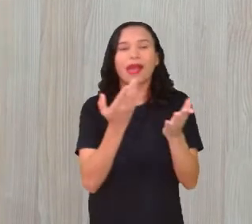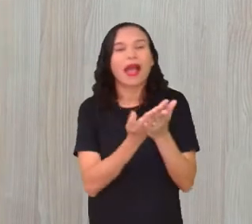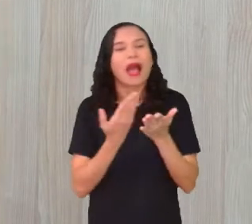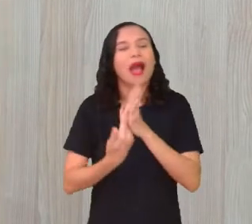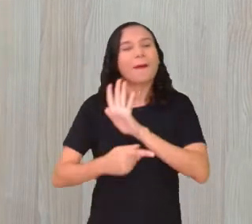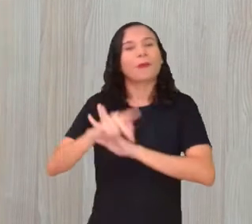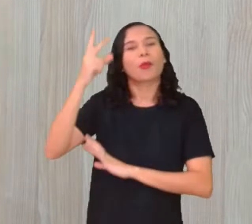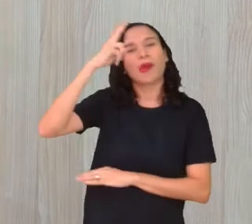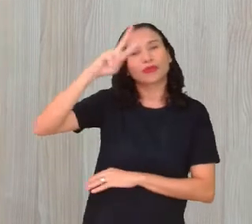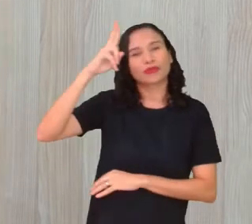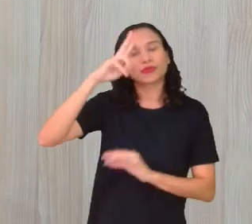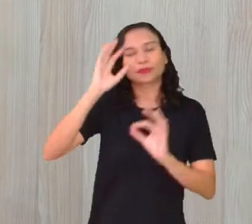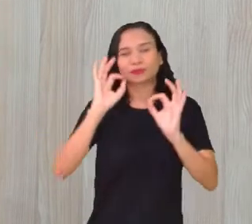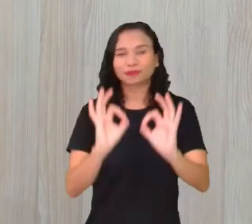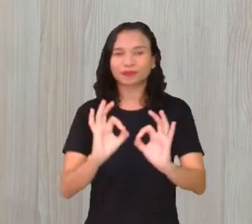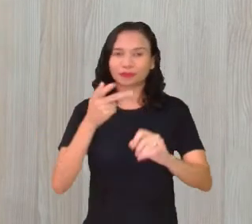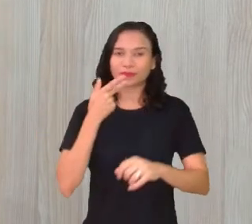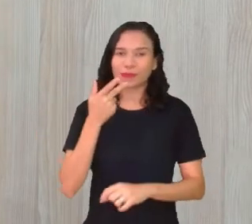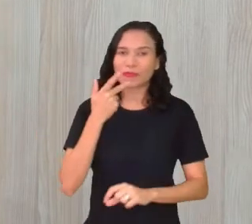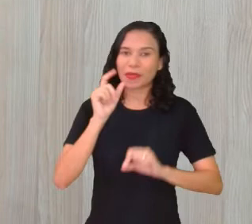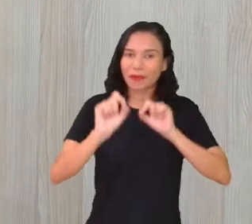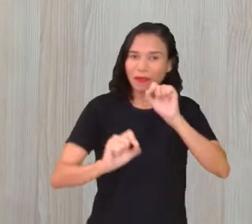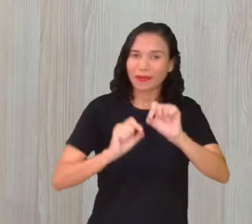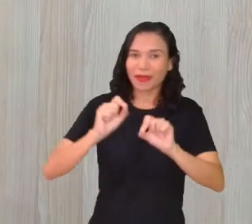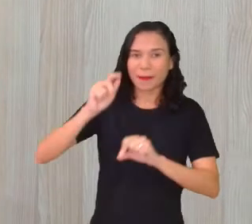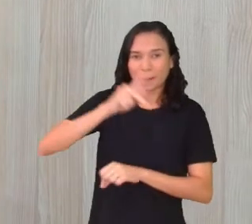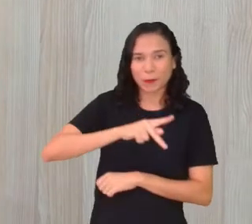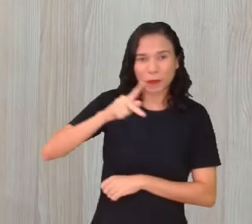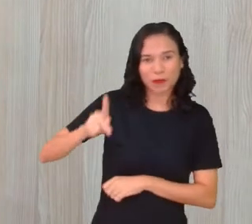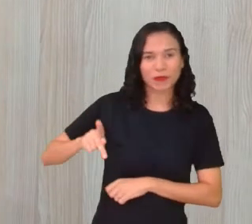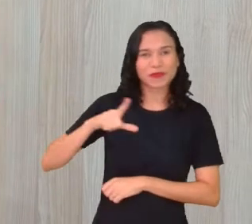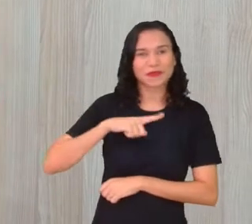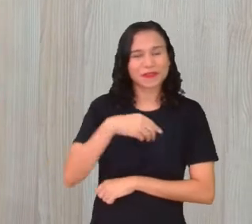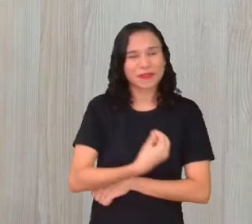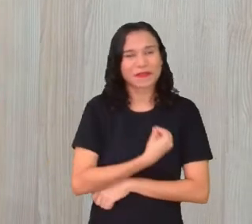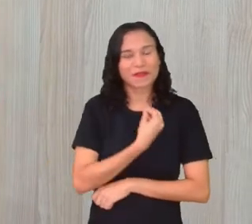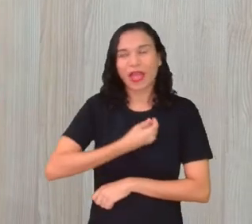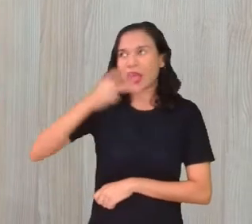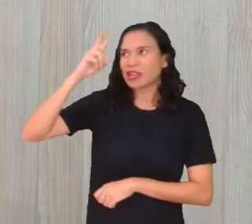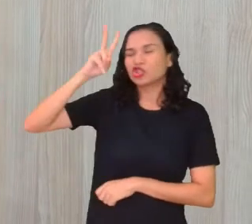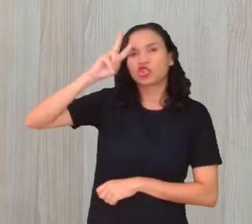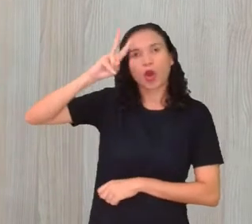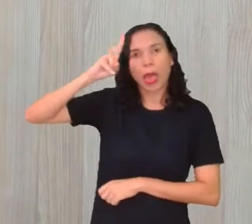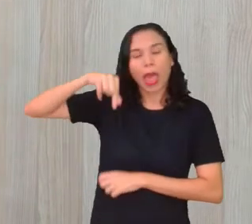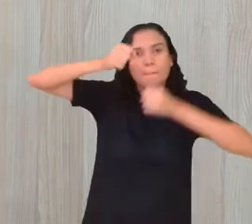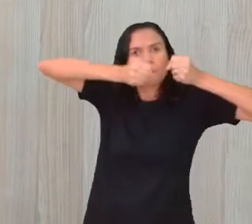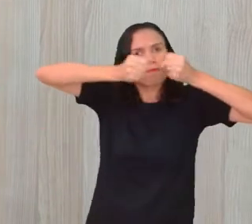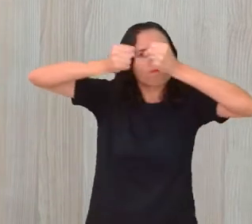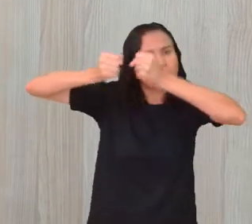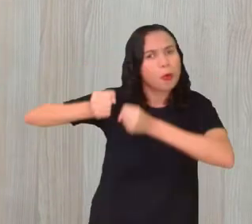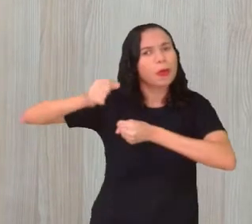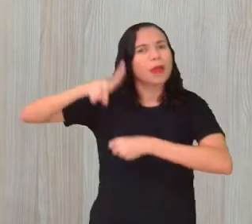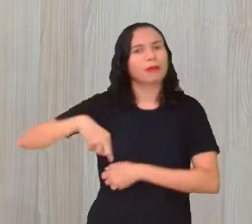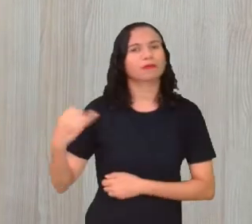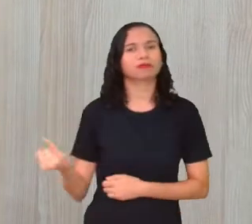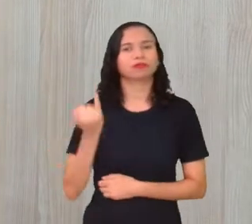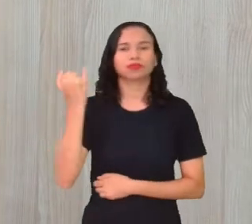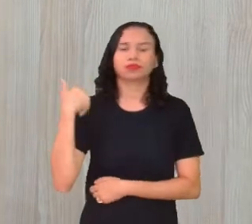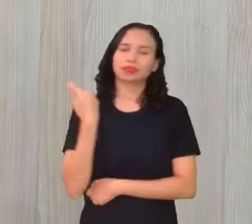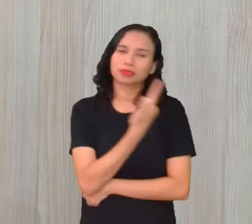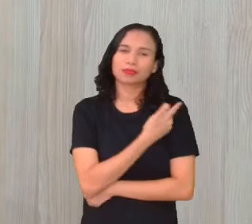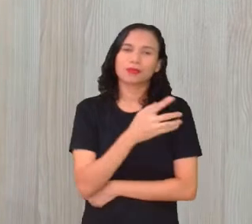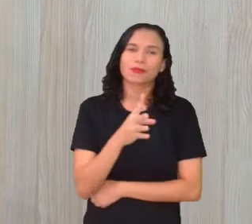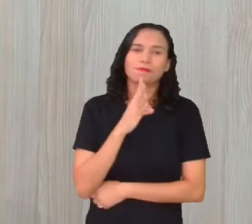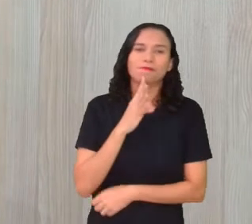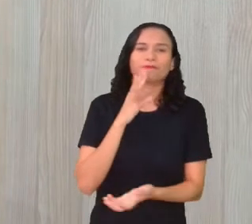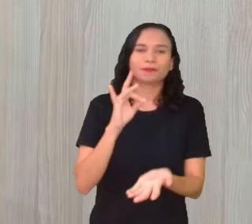de história, né? Eu sempre costumo dizer, professor Luciano, que história é poder, é tão importante a gente conhecer,